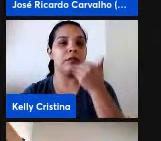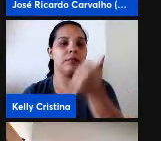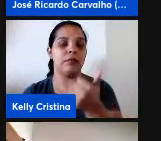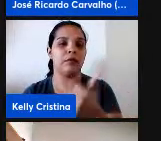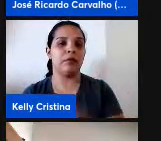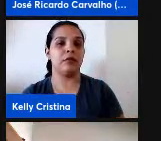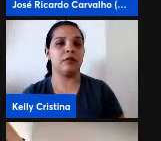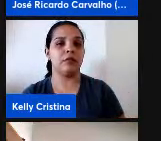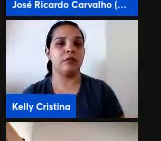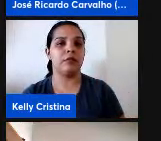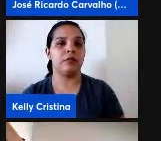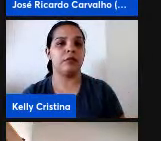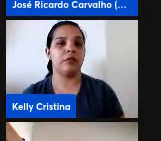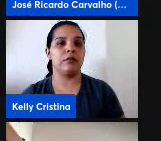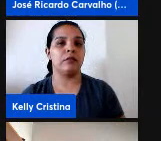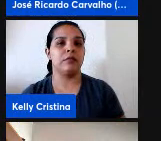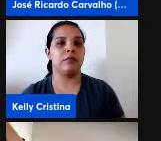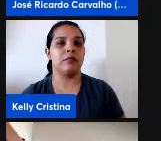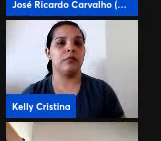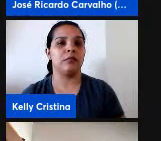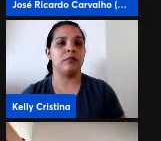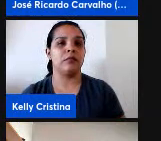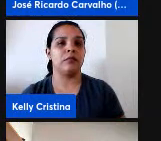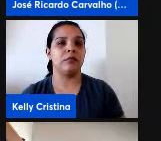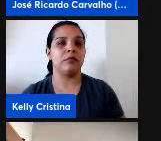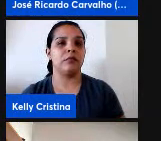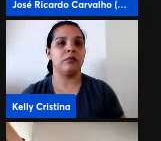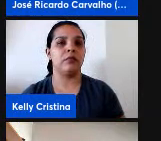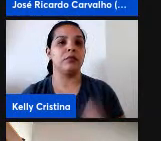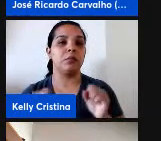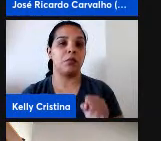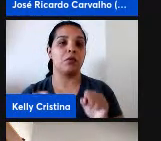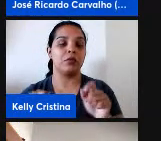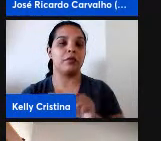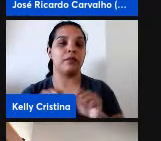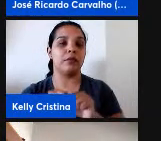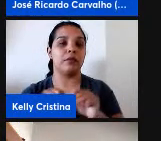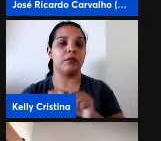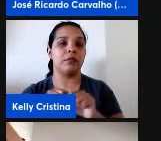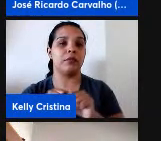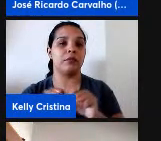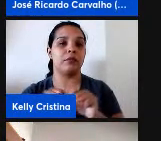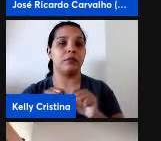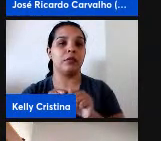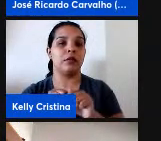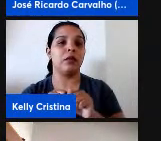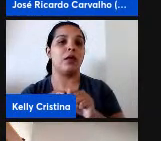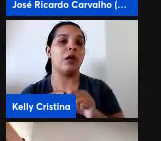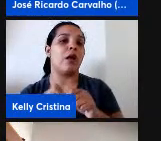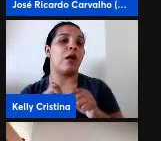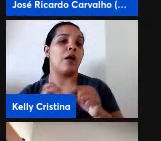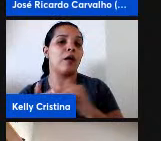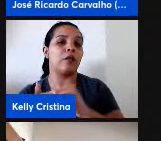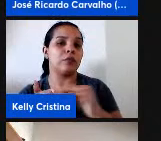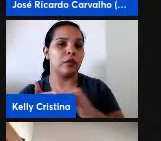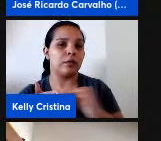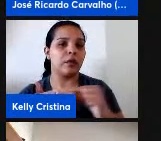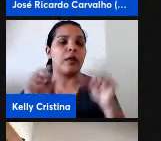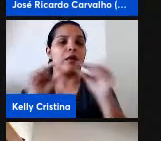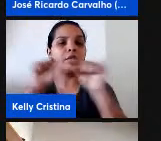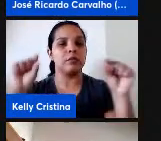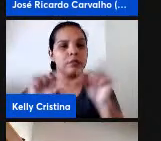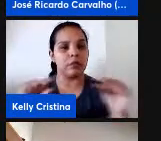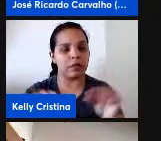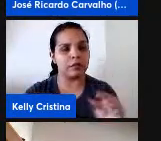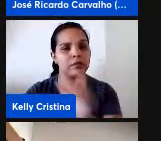eu retirá-los, né? Então, aí a gente faz essas supressões em relação às ideias, aos parágrafos, às sentenças, às frases e às